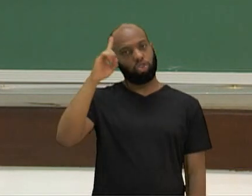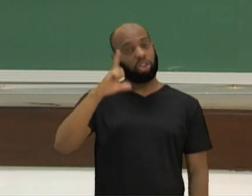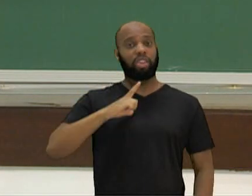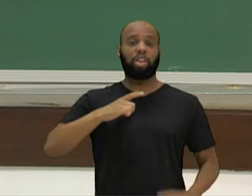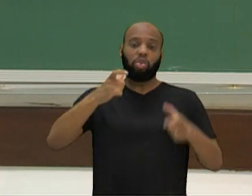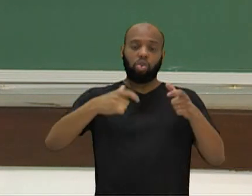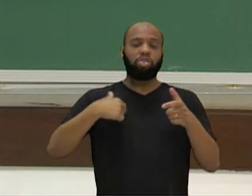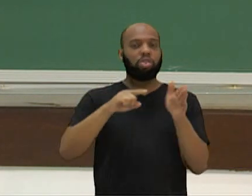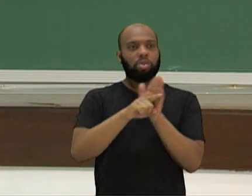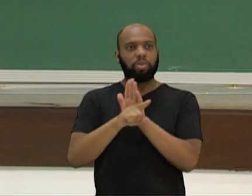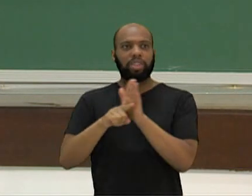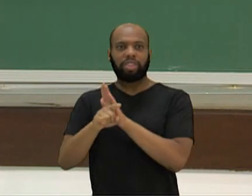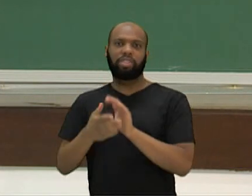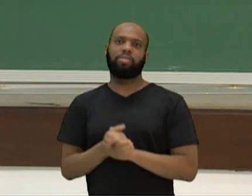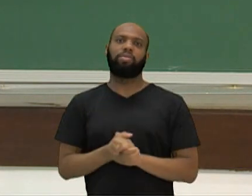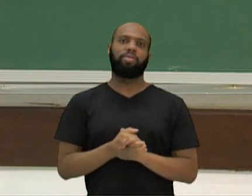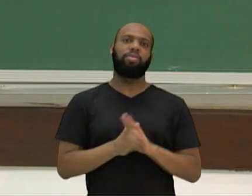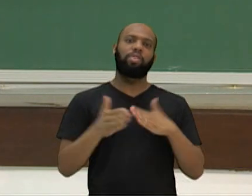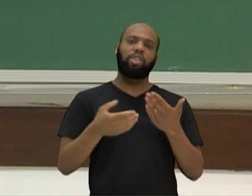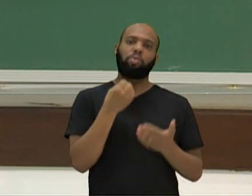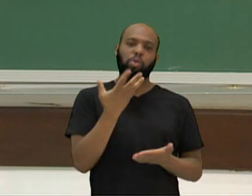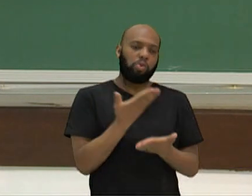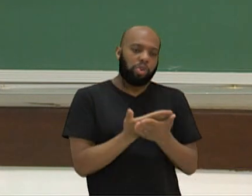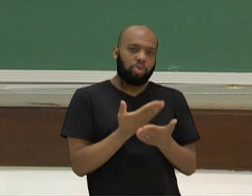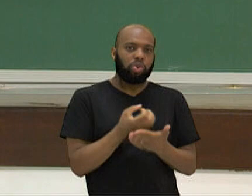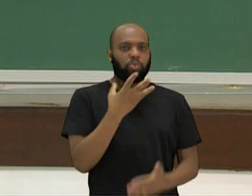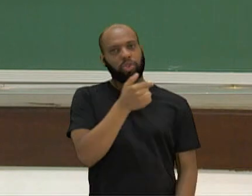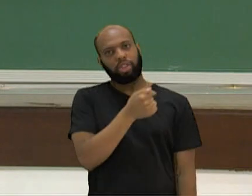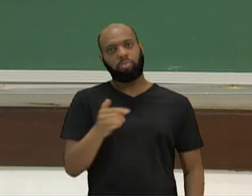aqui. Bom trabalho aí, boa